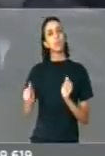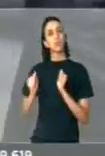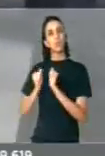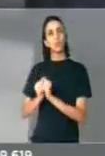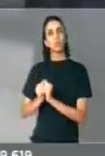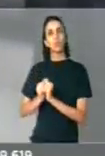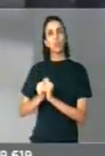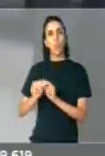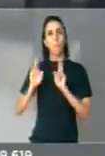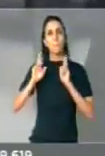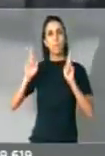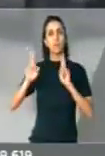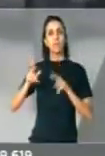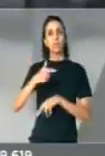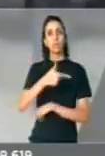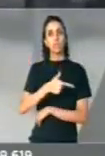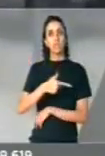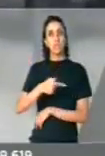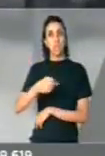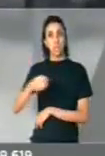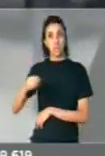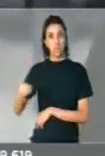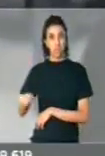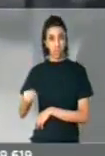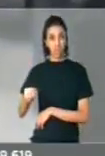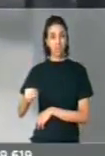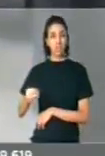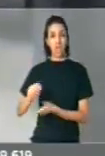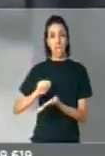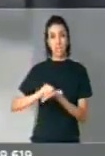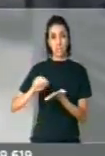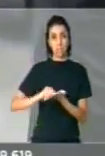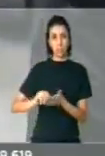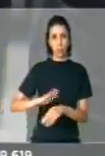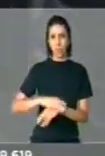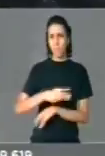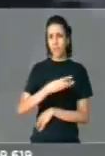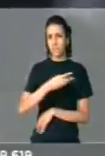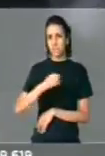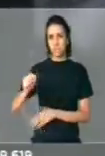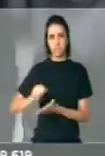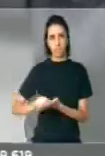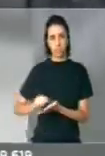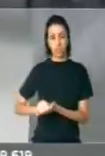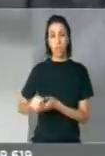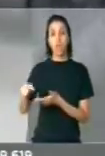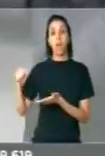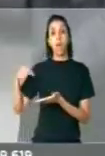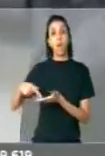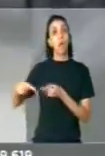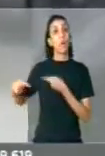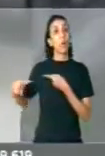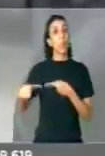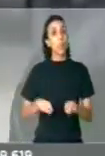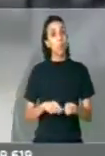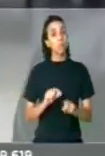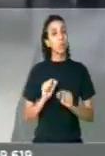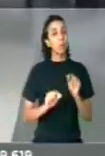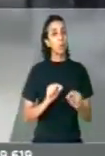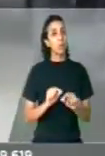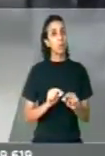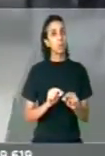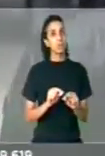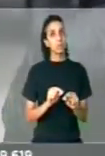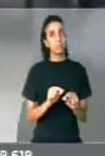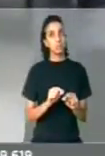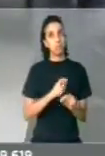de 270, que hoje alcançou mais de 300 assinaturas, contra a indicação e a